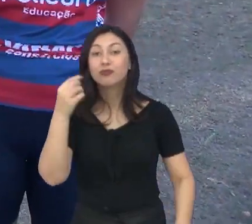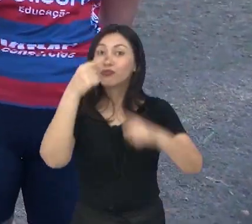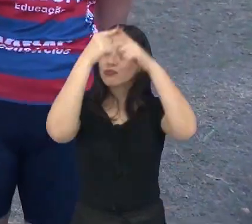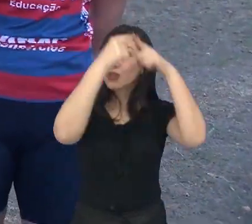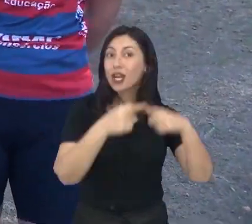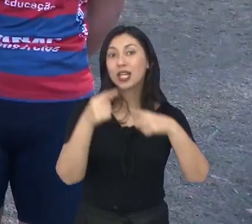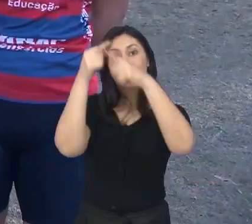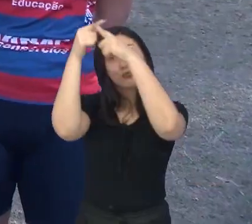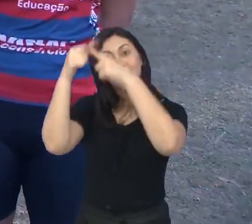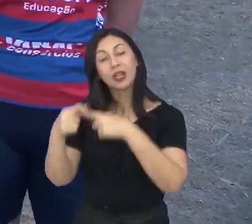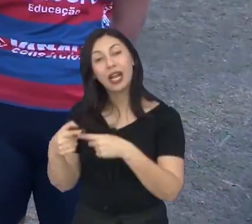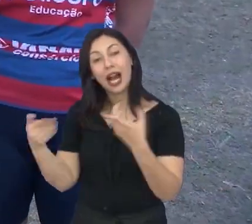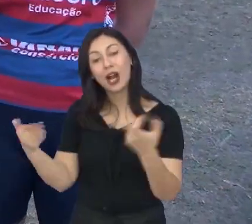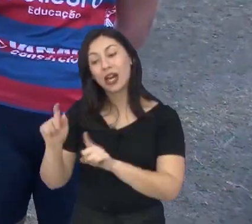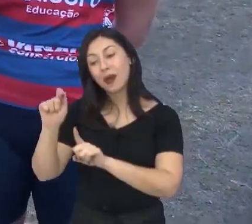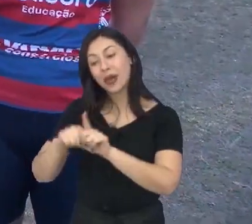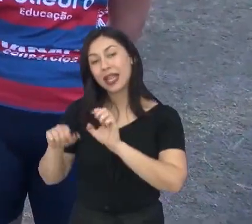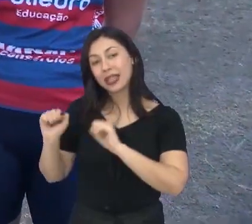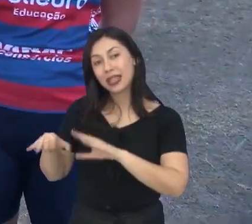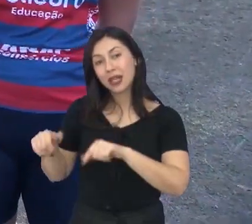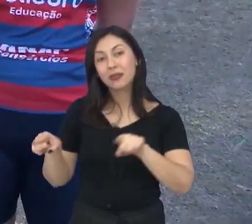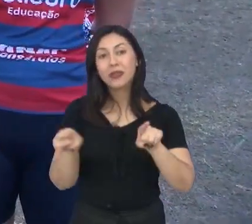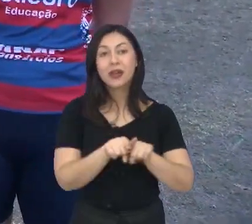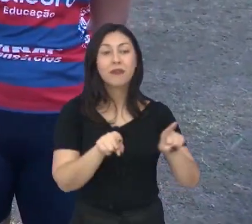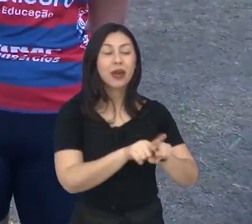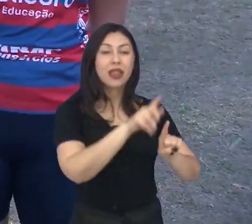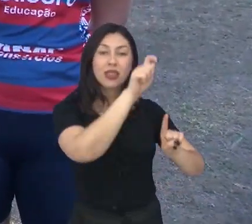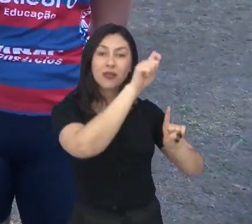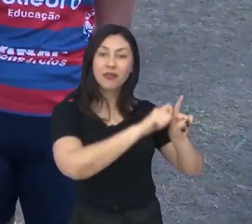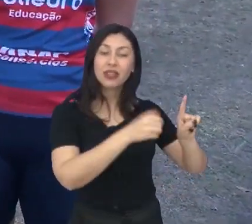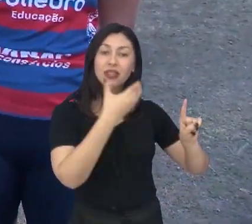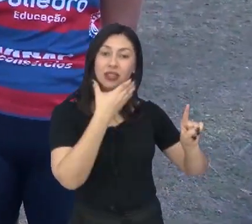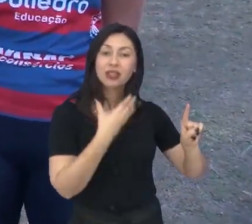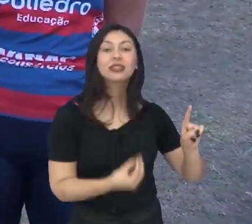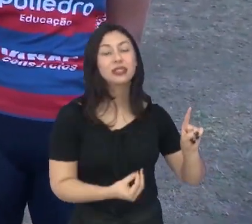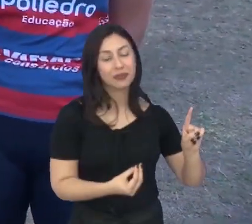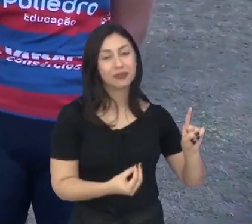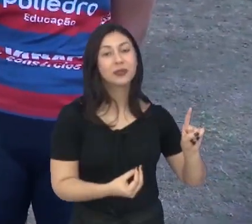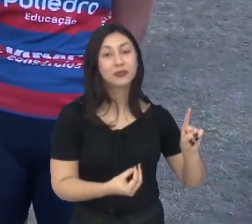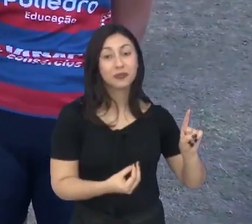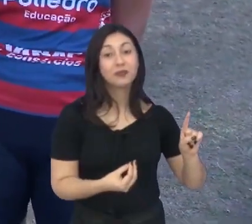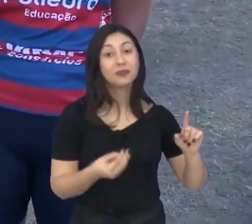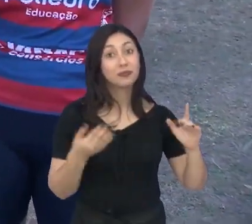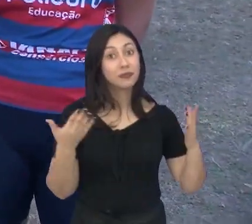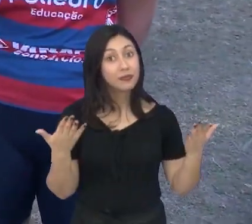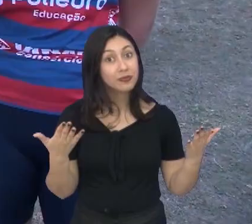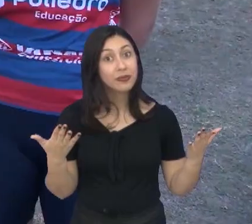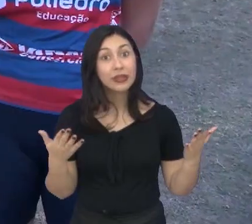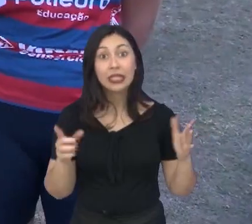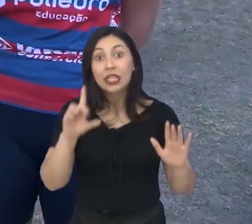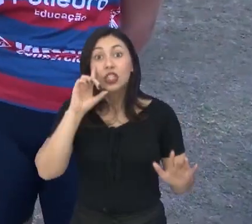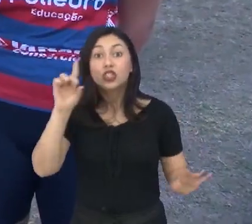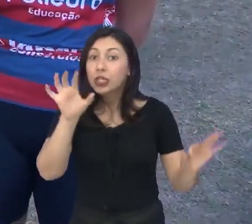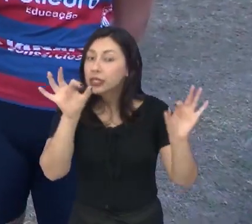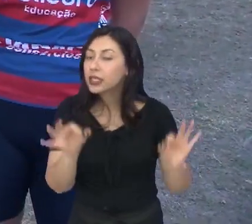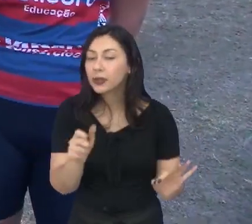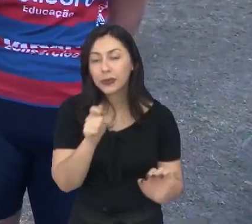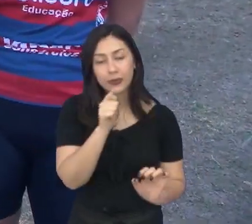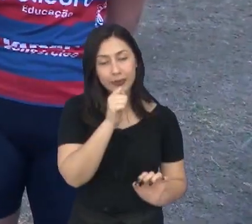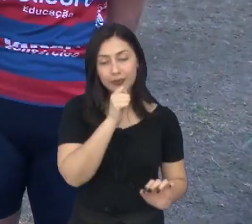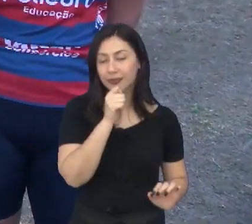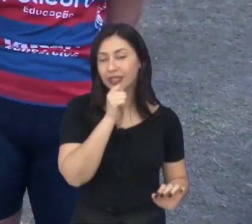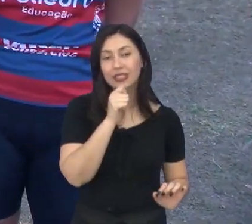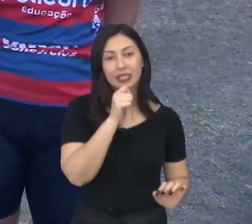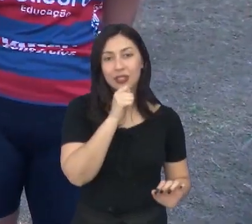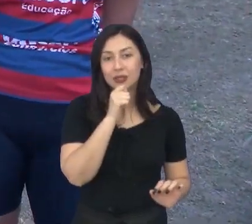Super Sevens agora em setembro, quanto depois no BR Sevens em dezembro, que ainda não tem data nem local definido, só a gente sabe que